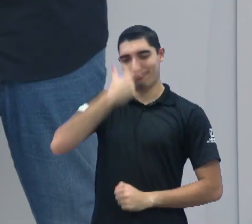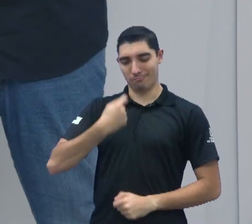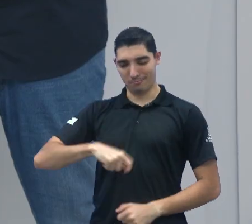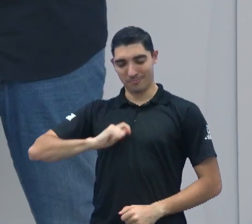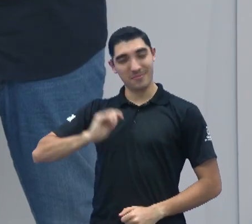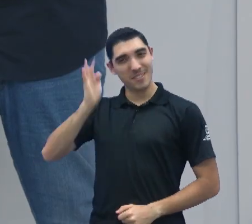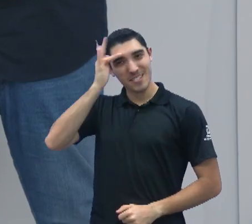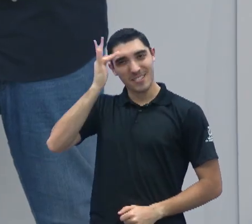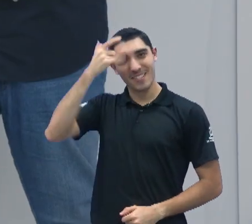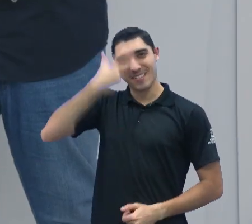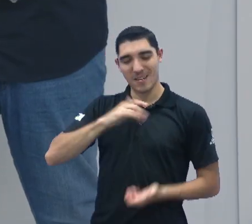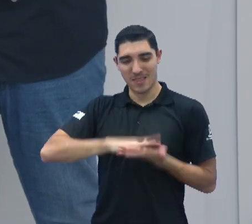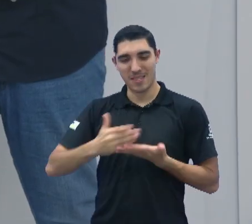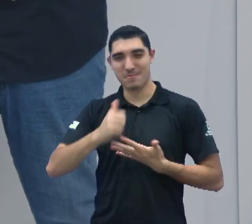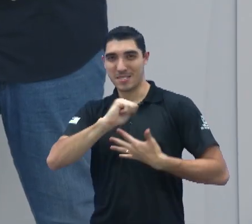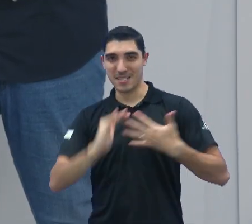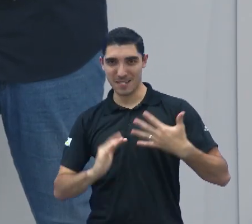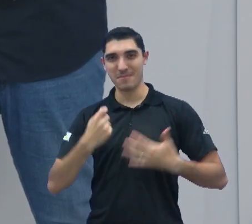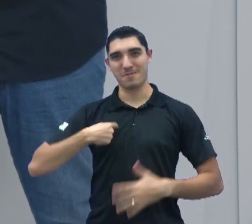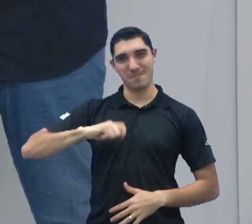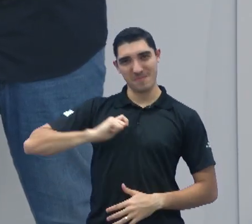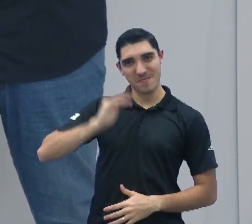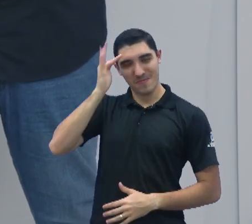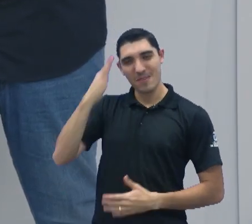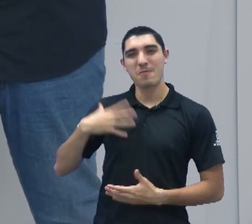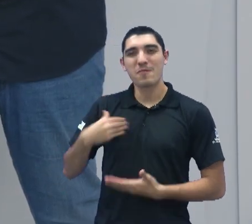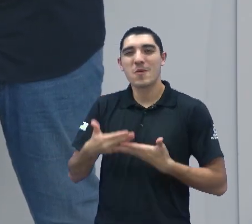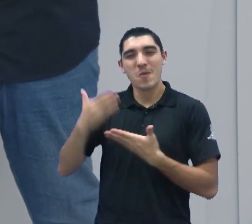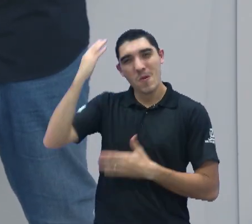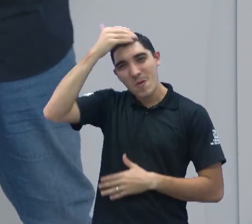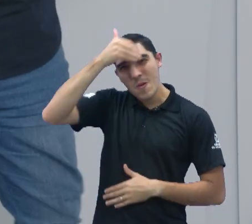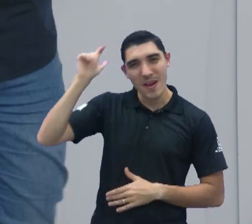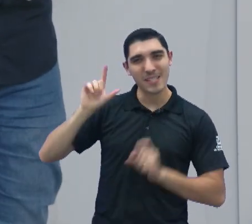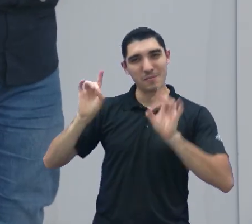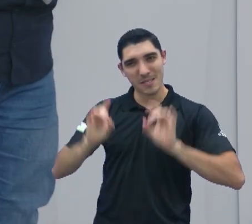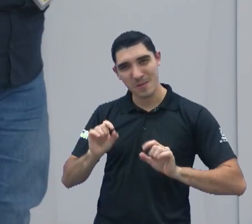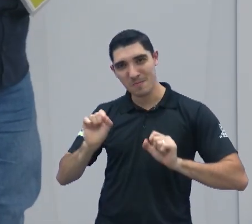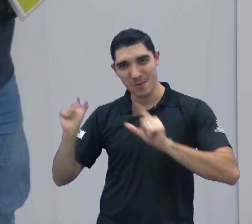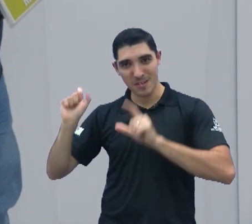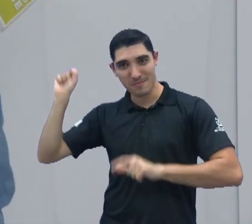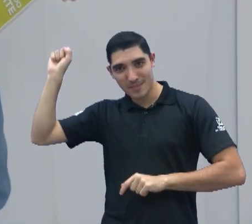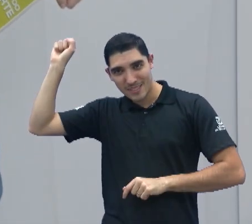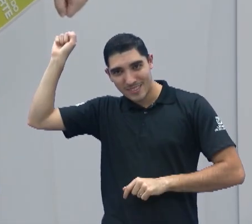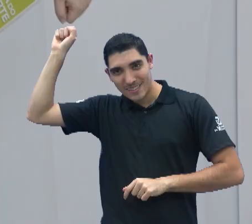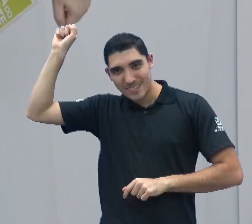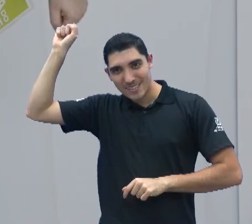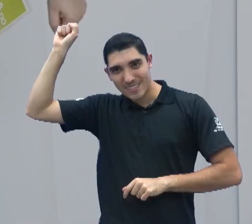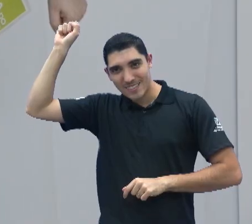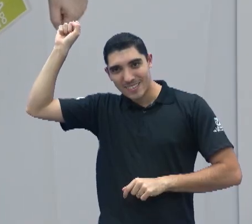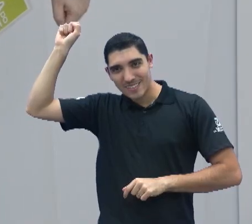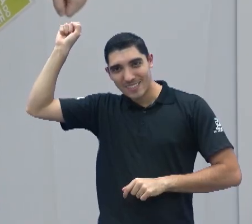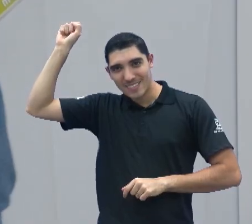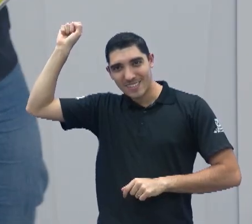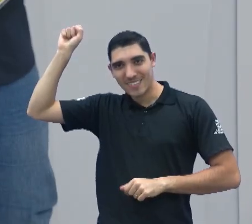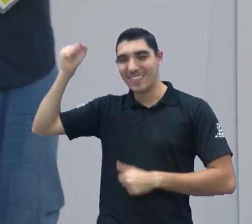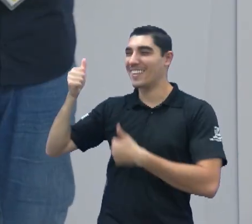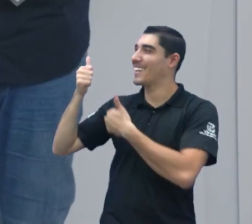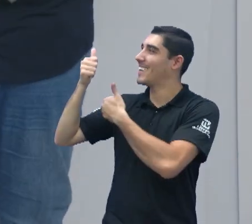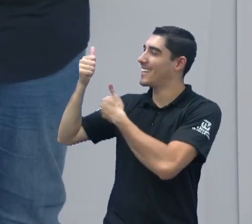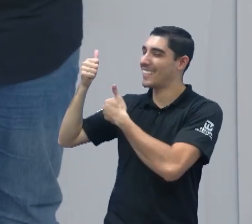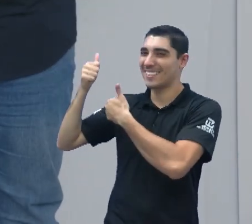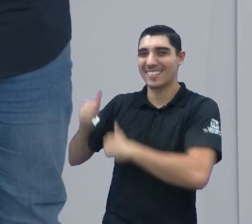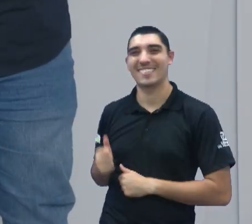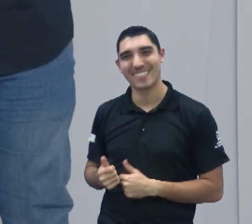nosso querido Luiz Fernando, o papai do Lorenzo. O Lorenzo, que é o mascotinho da Hora do Esporte. Luizão, hoje é mais curtinho aqui, assim. Aê, o nosso